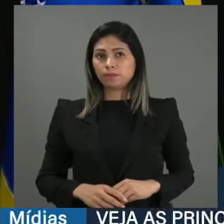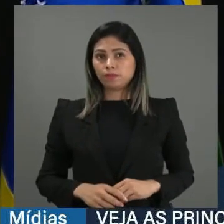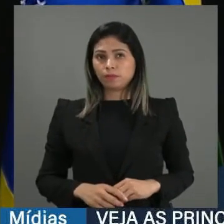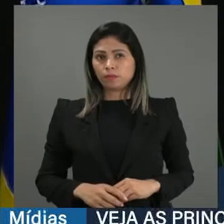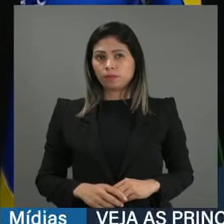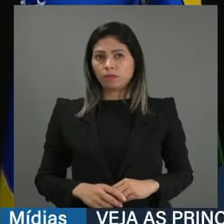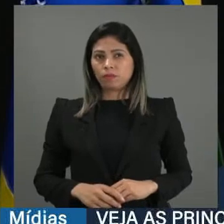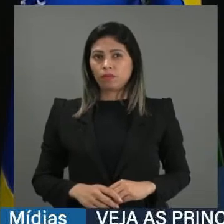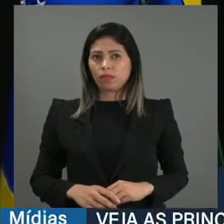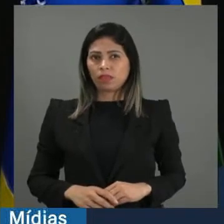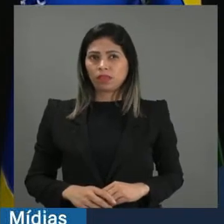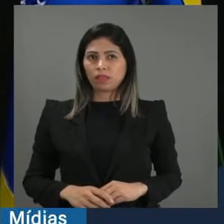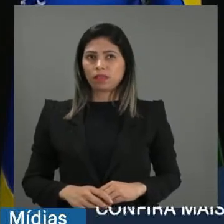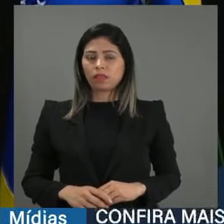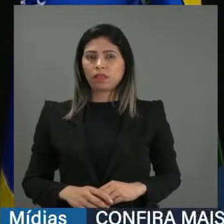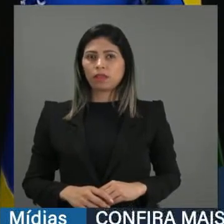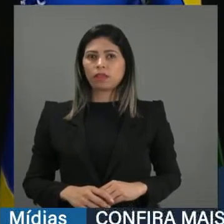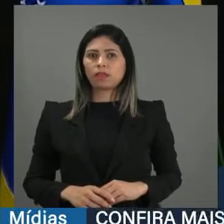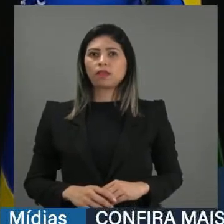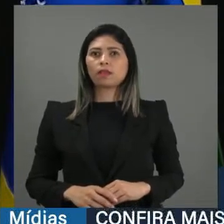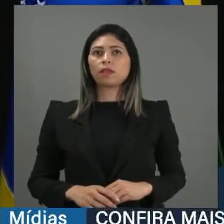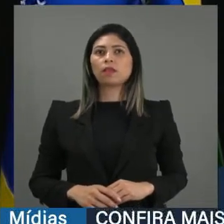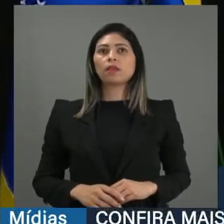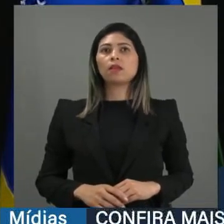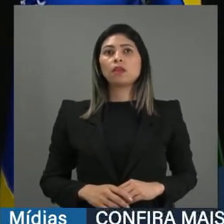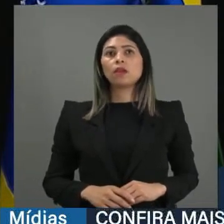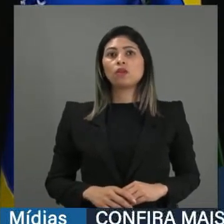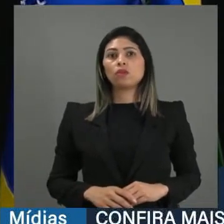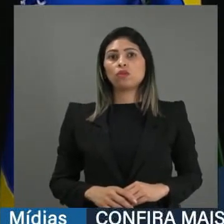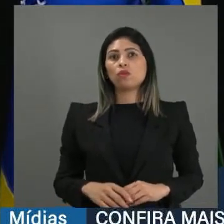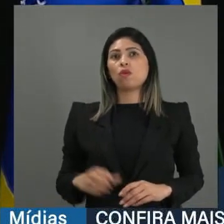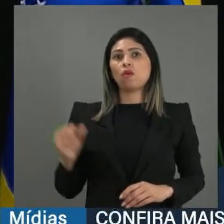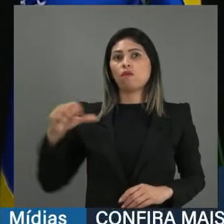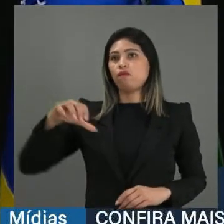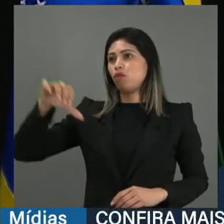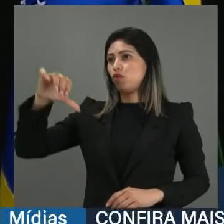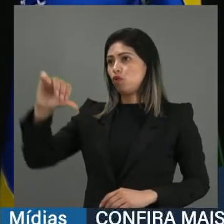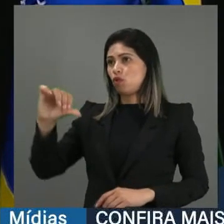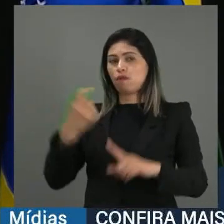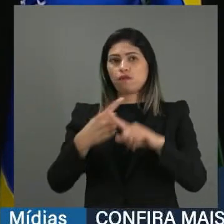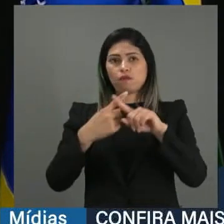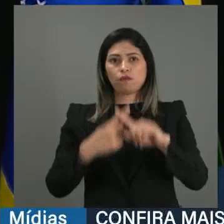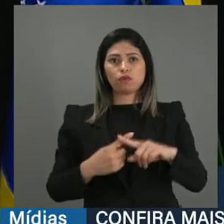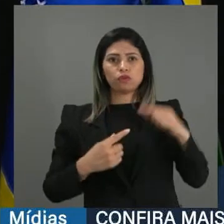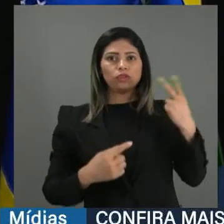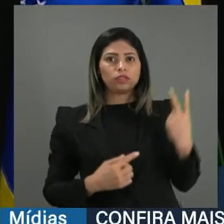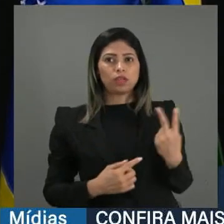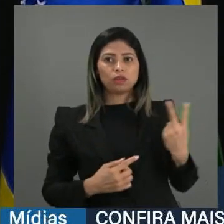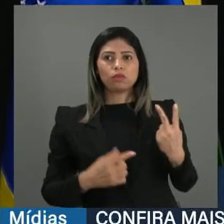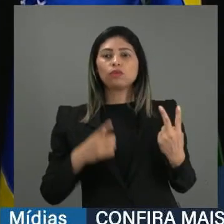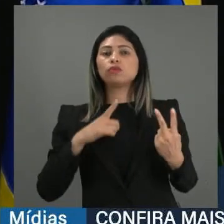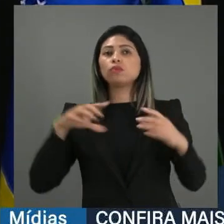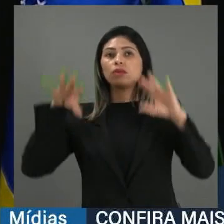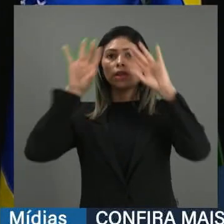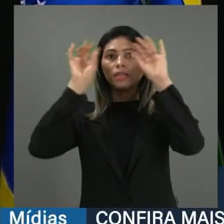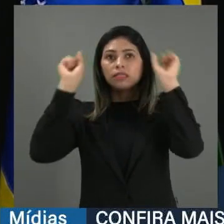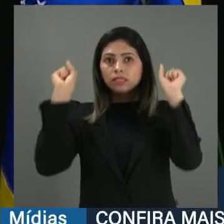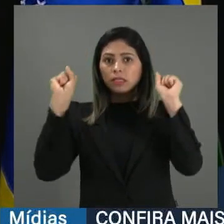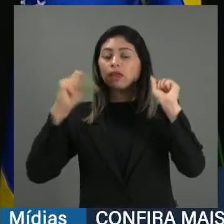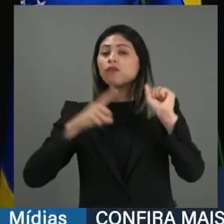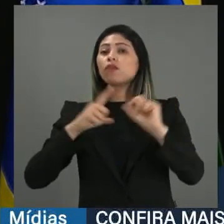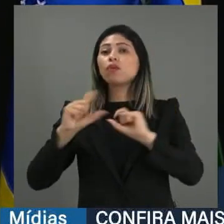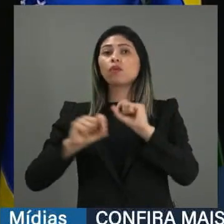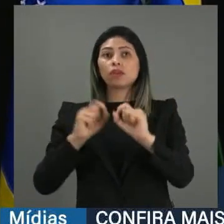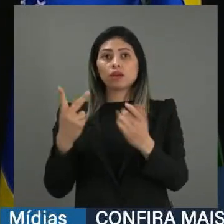Por 9 votos a 2, o Supremo Tribunal Federal acaba de infligir mais